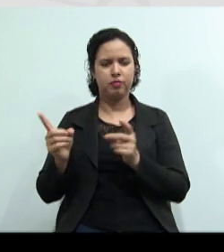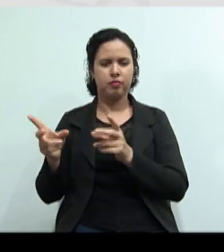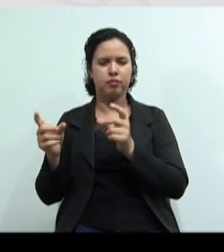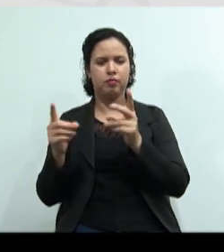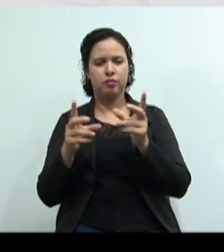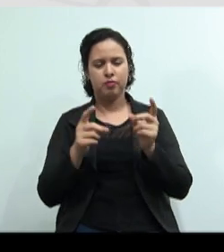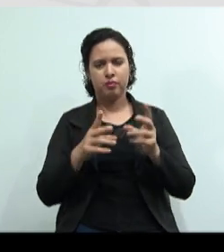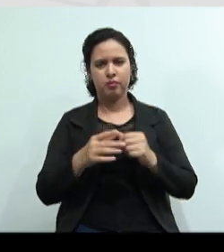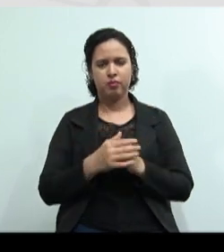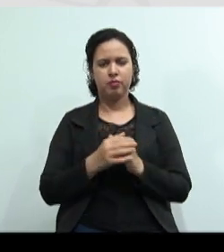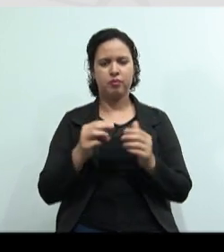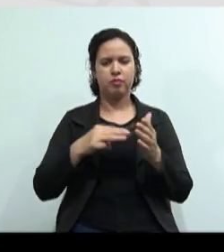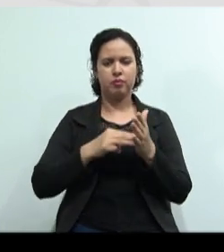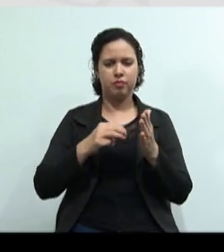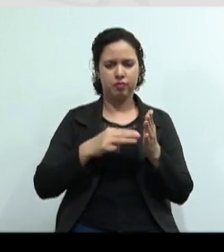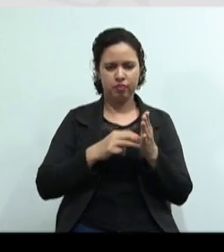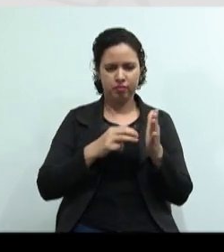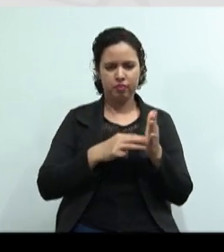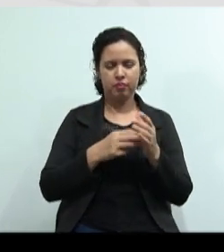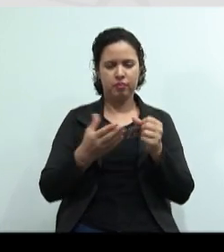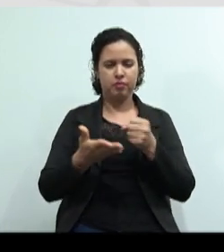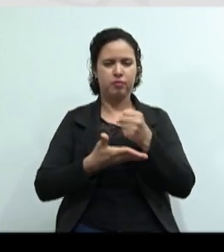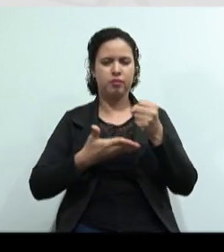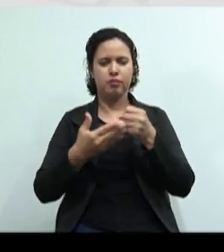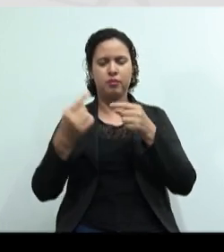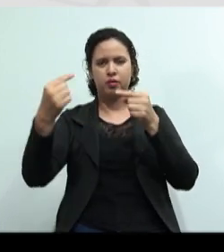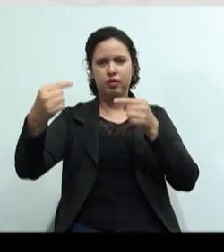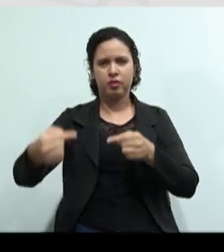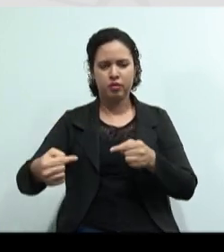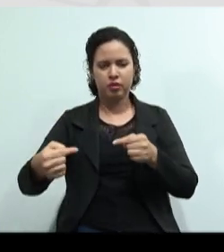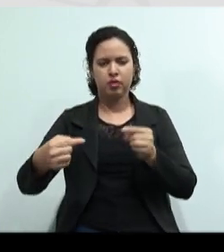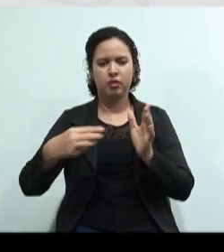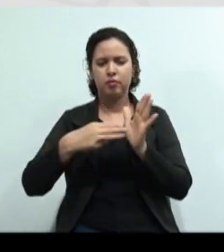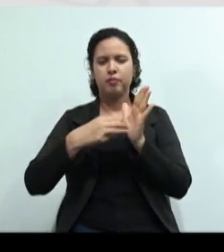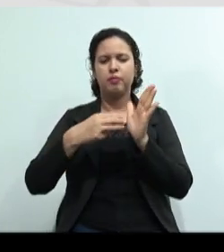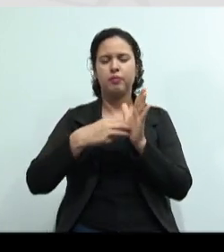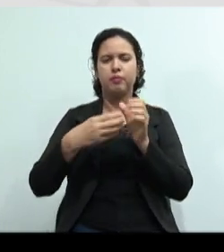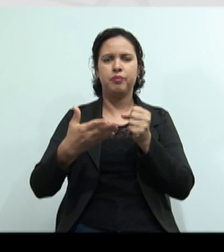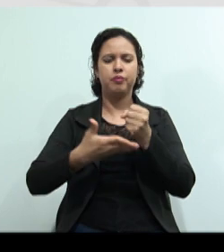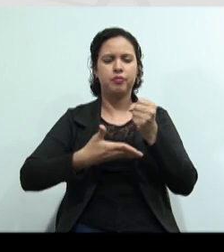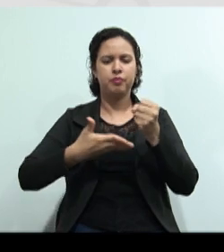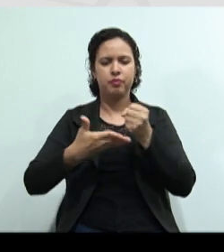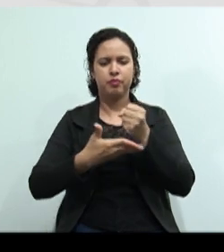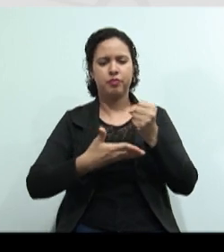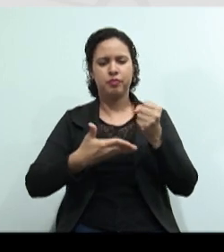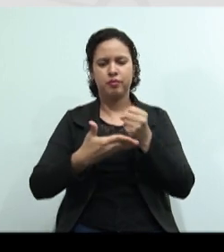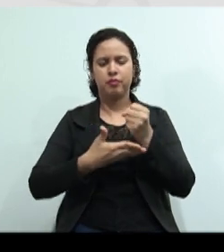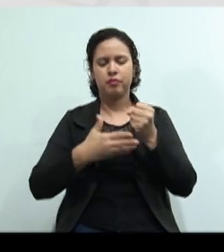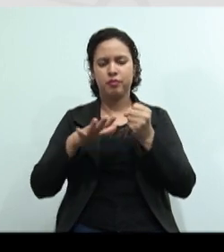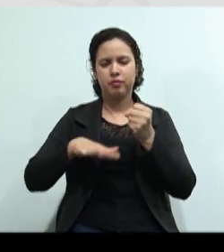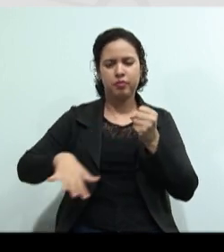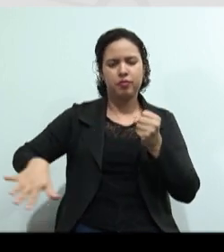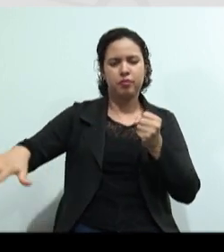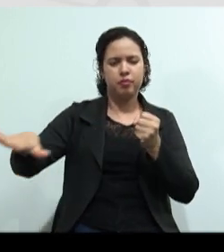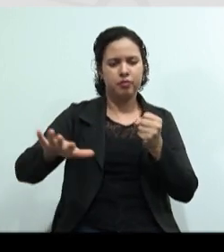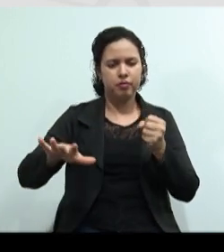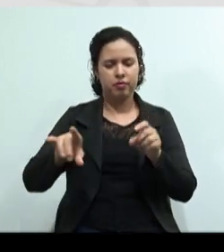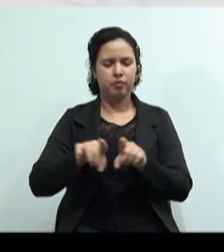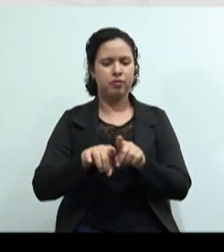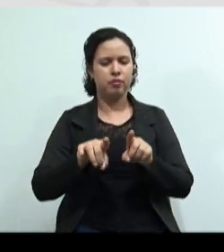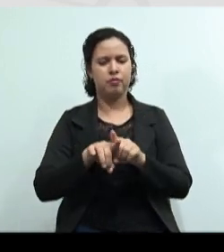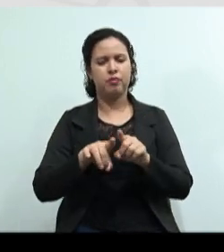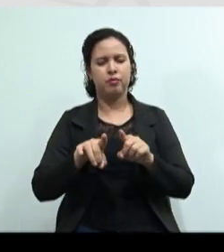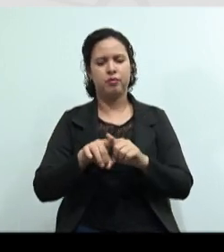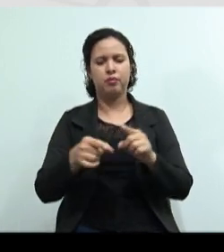método baseado na concorrência, método baseado no mercado, método baseado nos custos e método baseado no